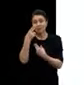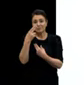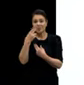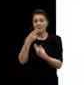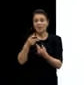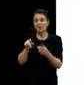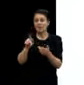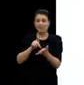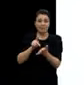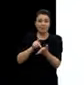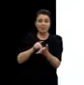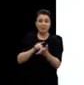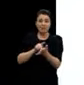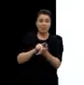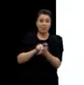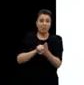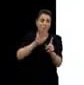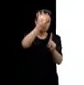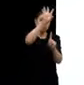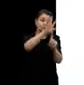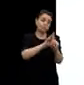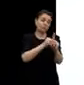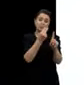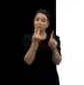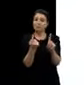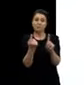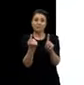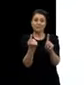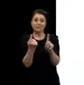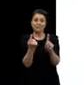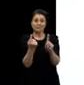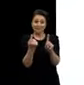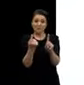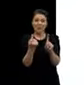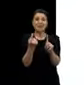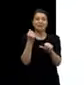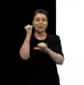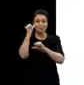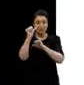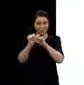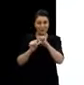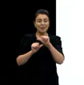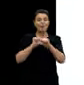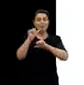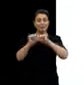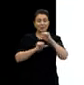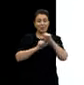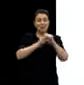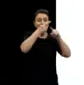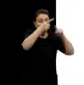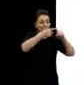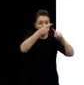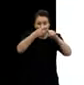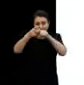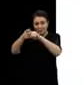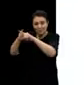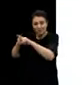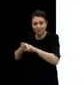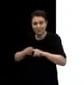são, na verdade, clones. Né? Então, as bactérias elas vão se clonando, vão se duplicando, criando clones de